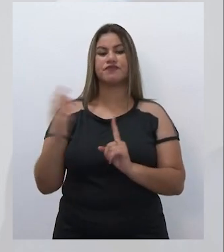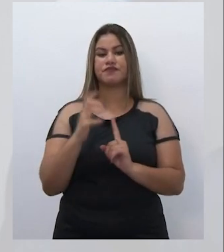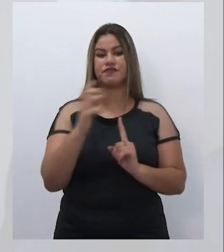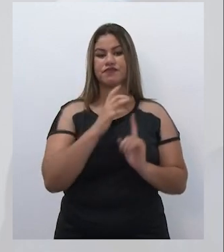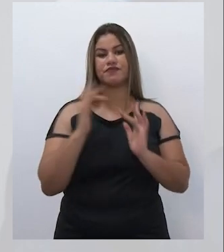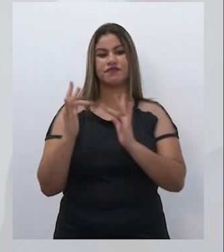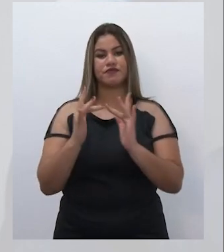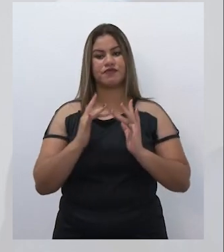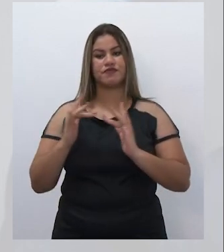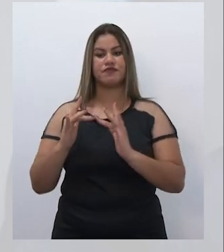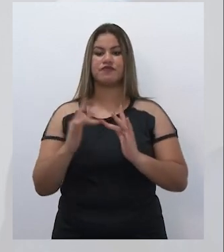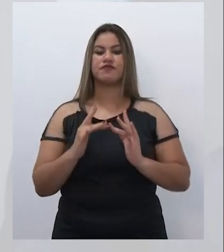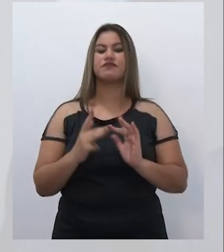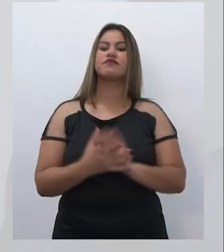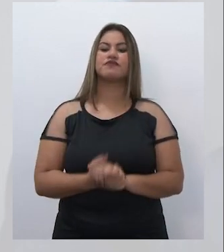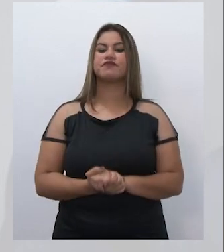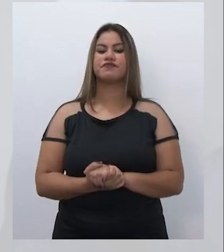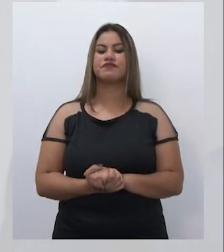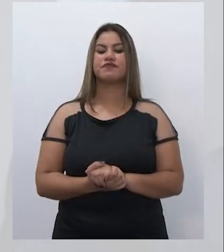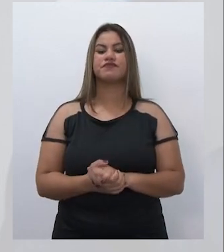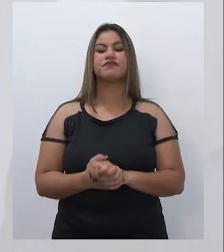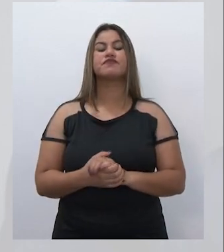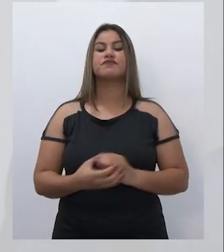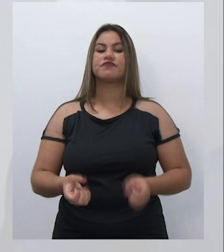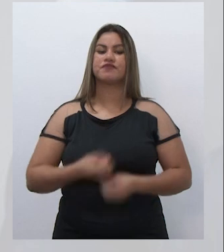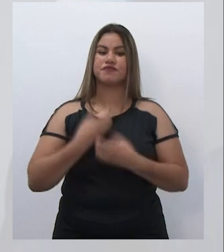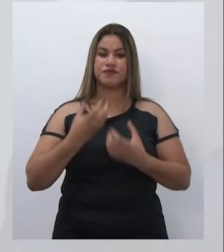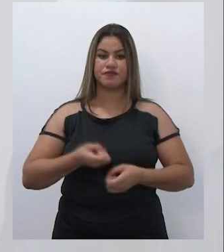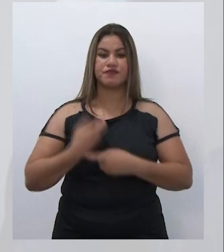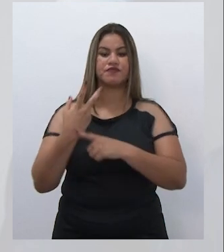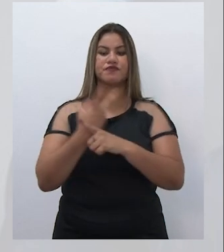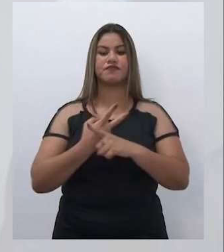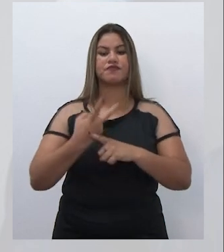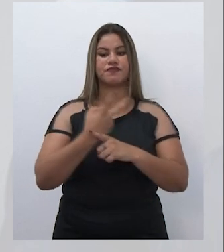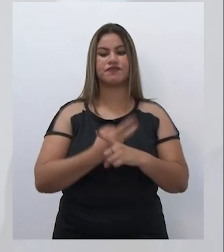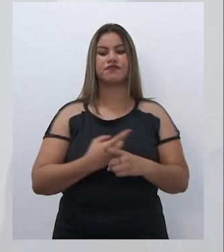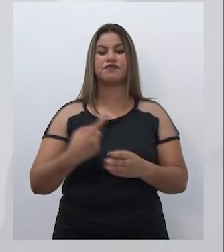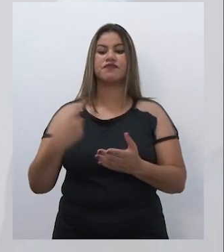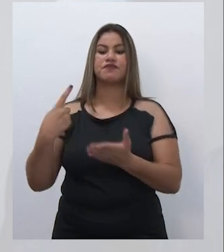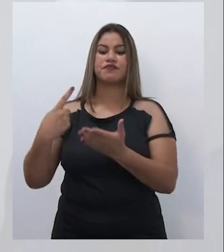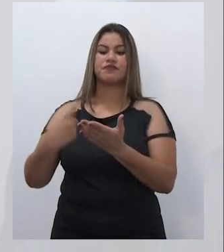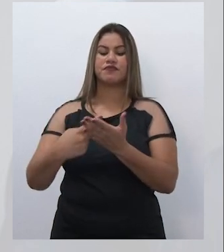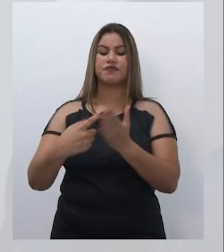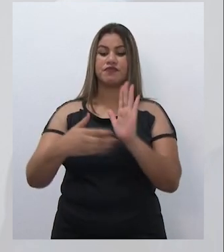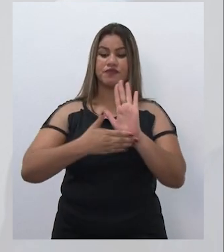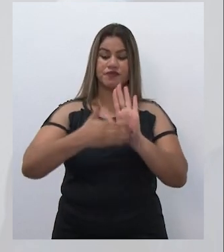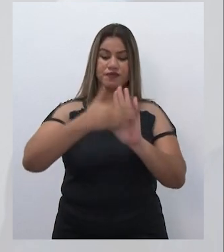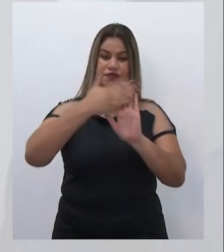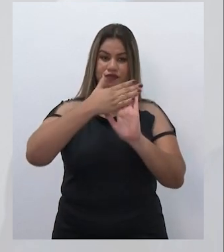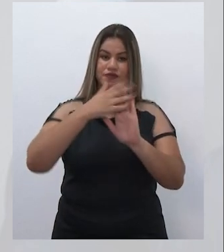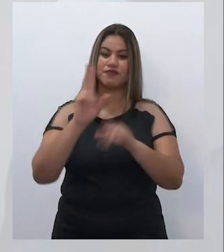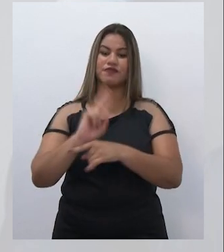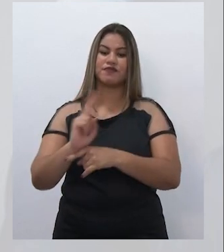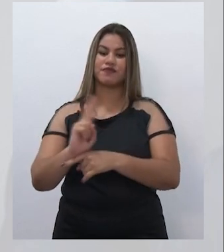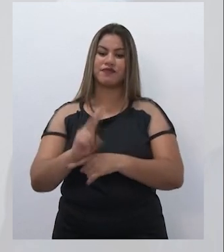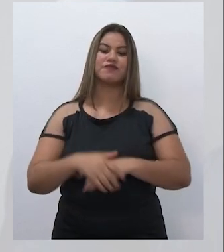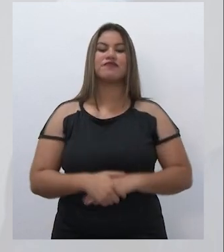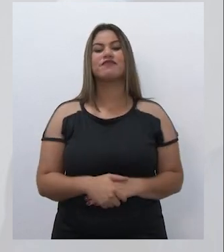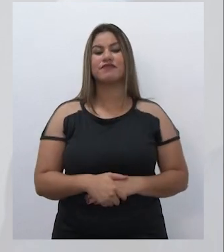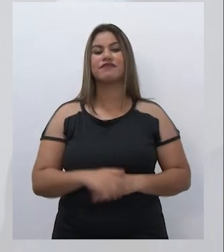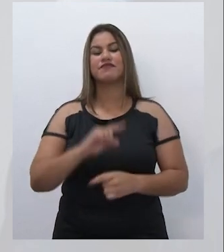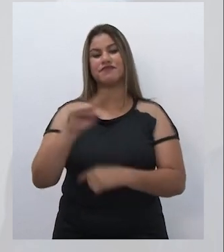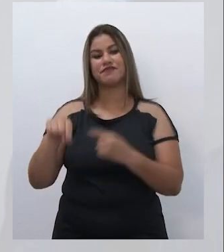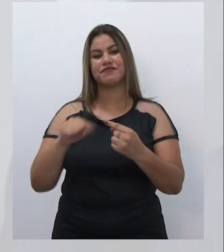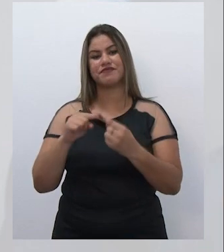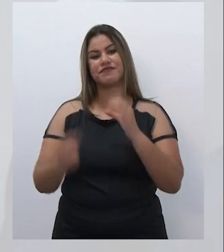e rede de contatos. Busca de informações. Planejamento e monitoramento. E